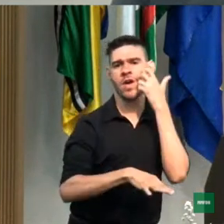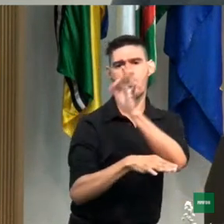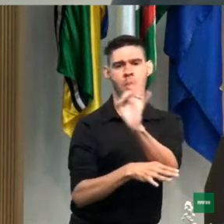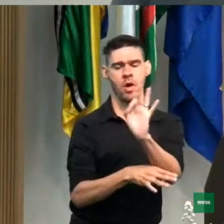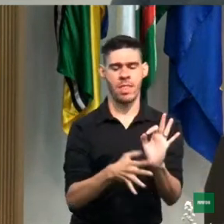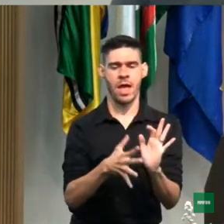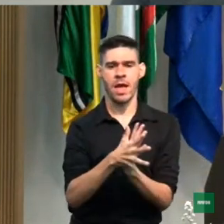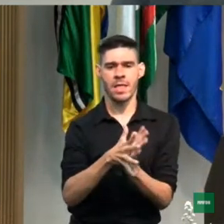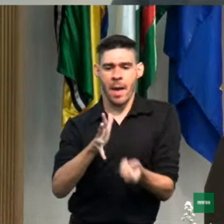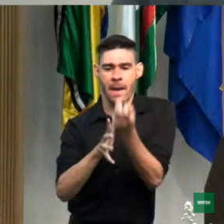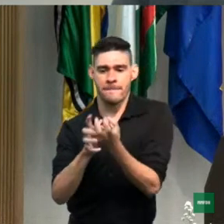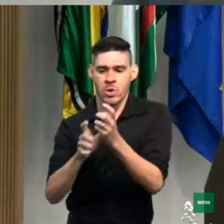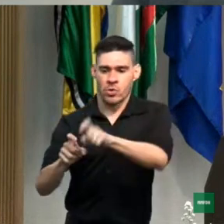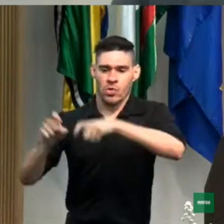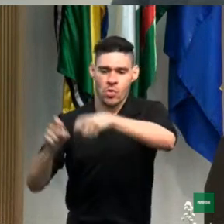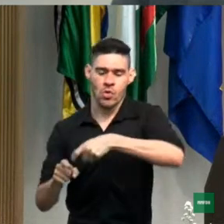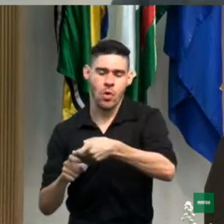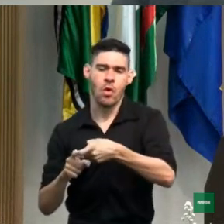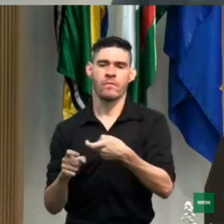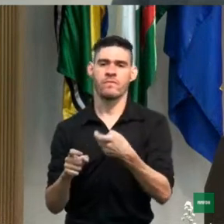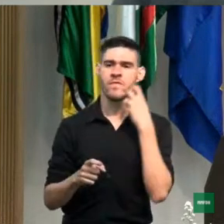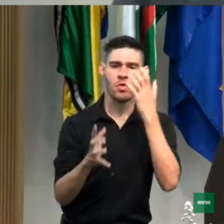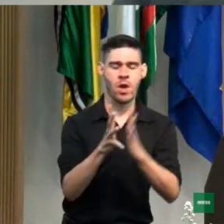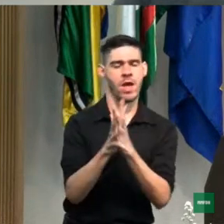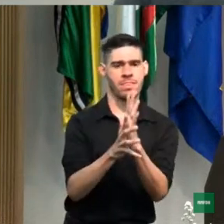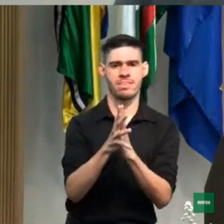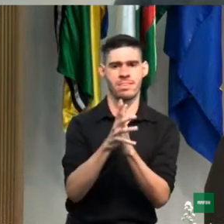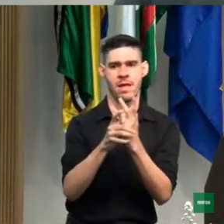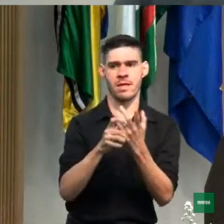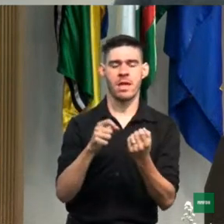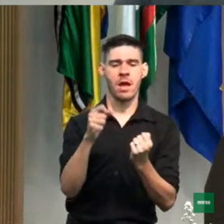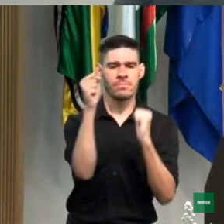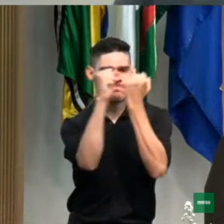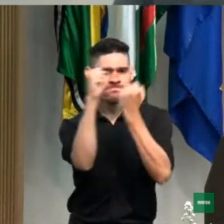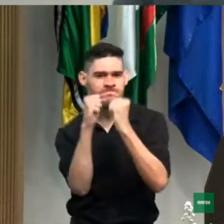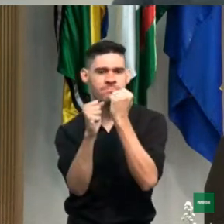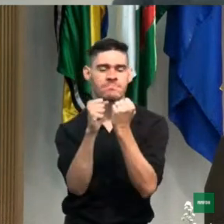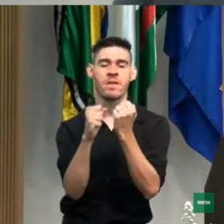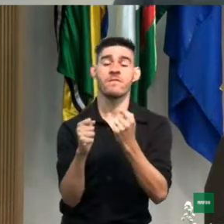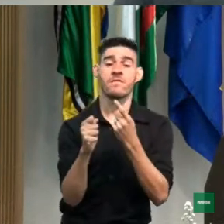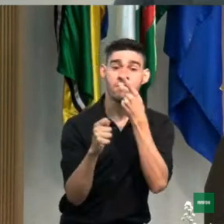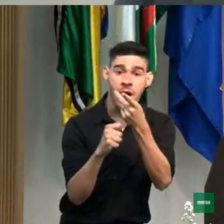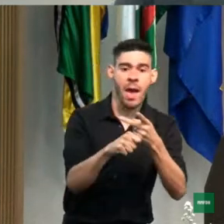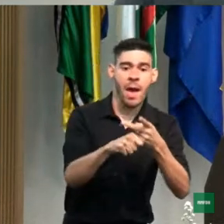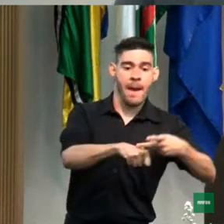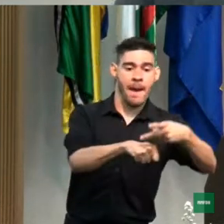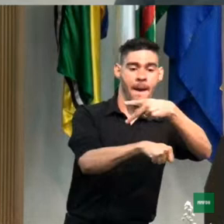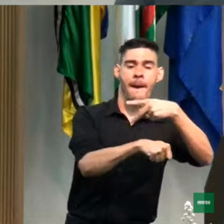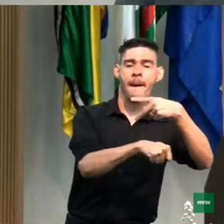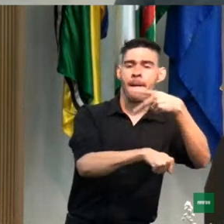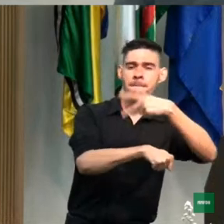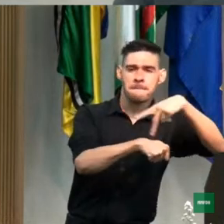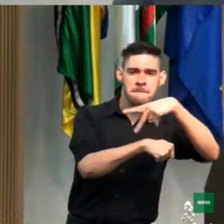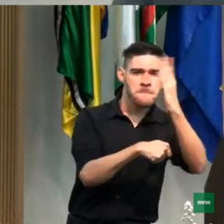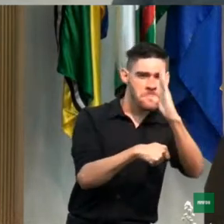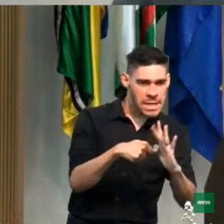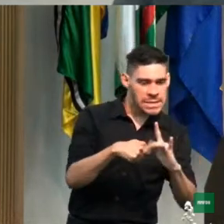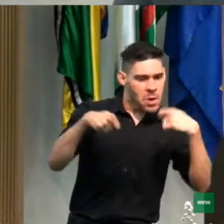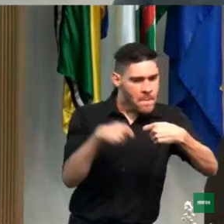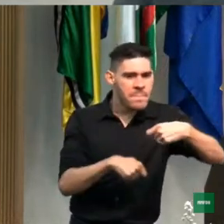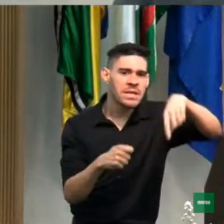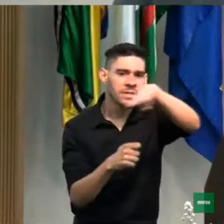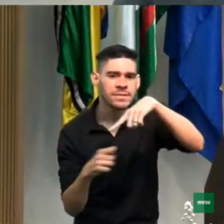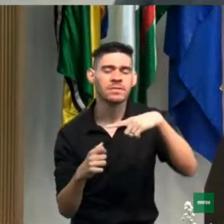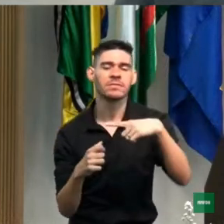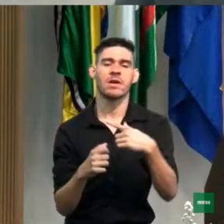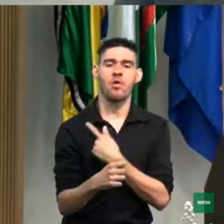de não ter vergonha de sentar com as indústrias e dizer: o Brasil precisa de vocês. Nós queremos, como governo, ajudar